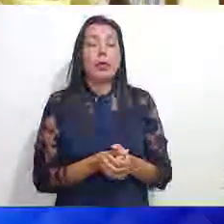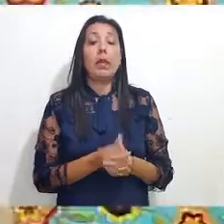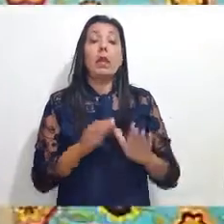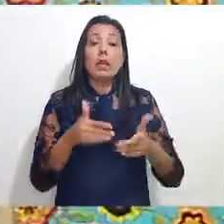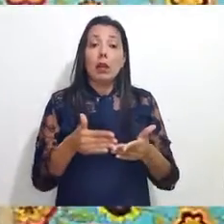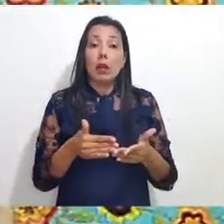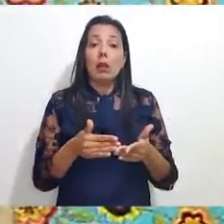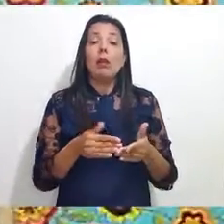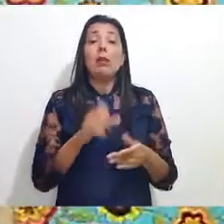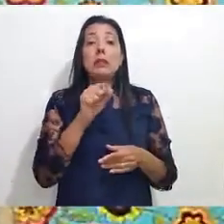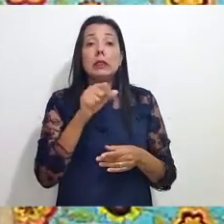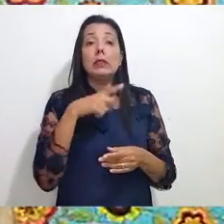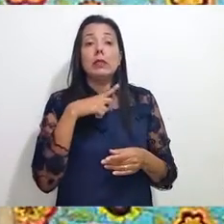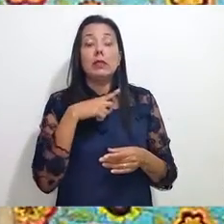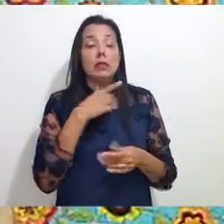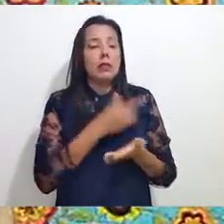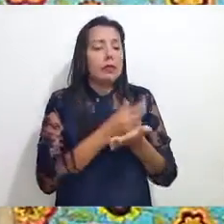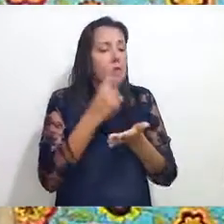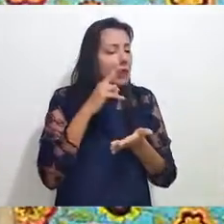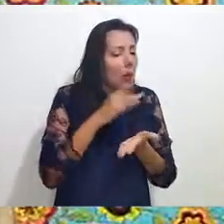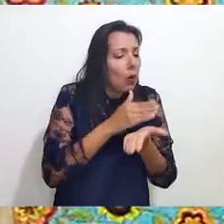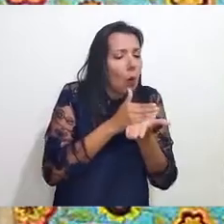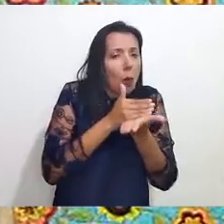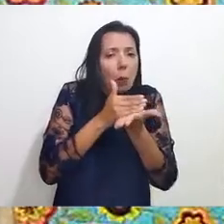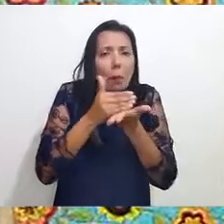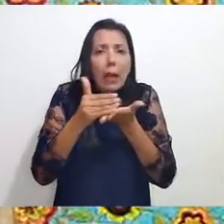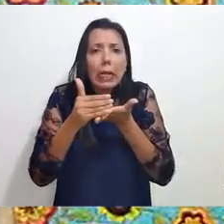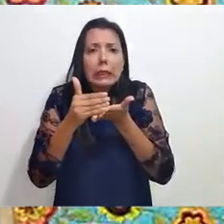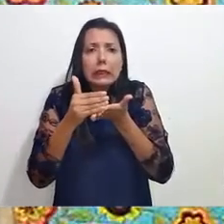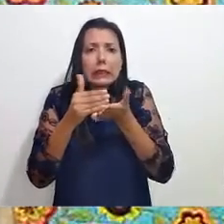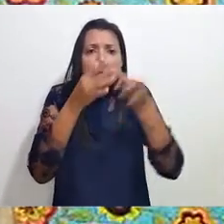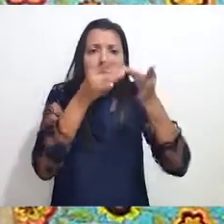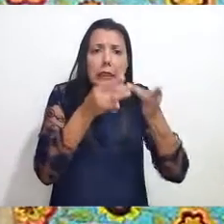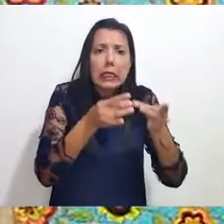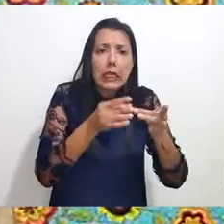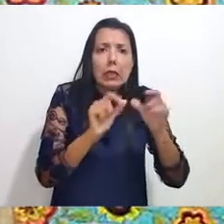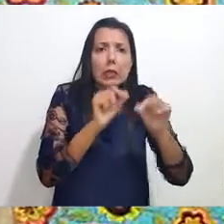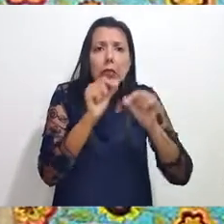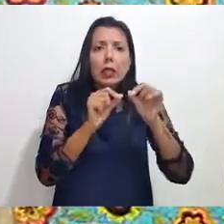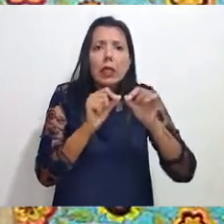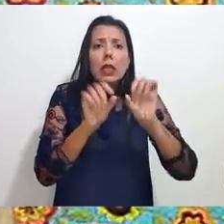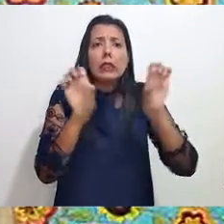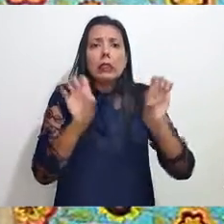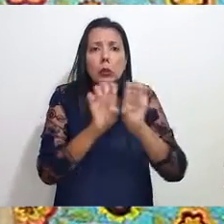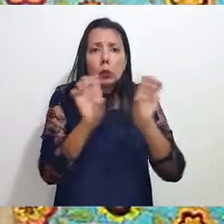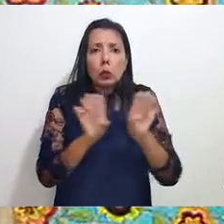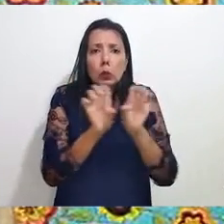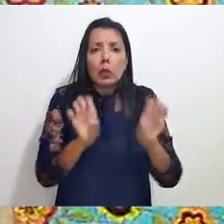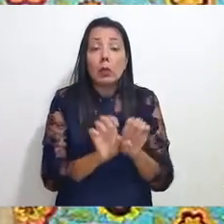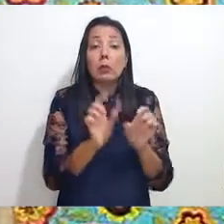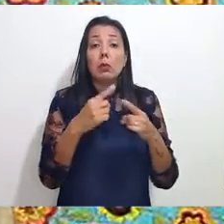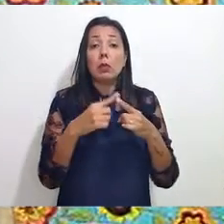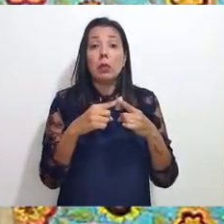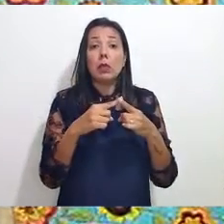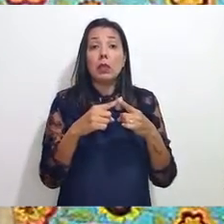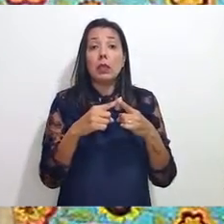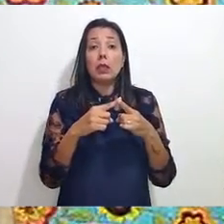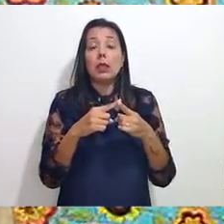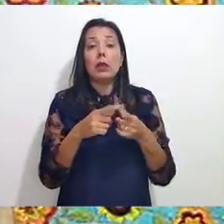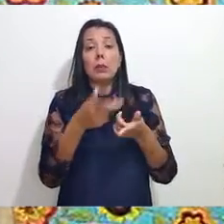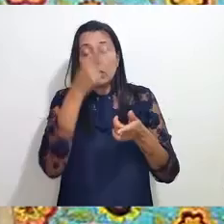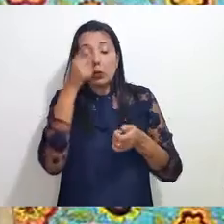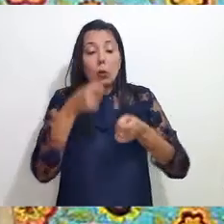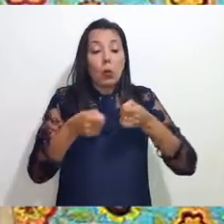de onde que ela surge, né? E ao meu ver ela é estruturante, porque como a Mônica trouxe alguns dados aqui